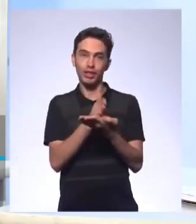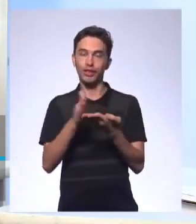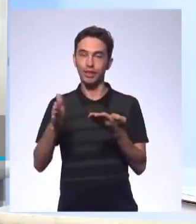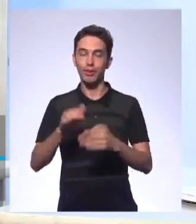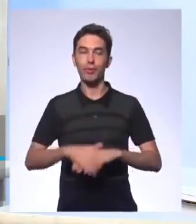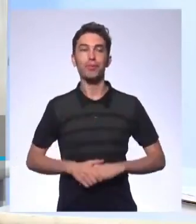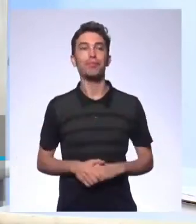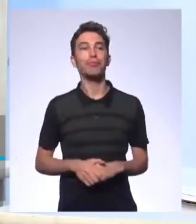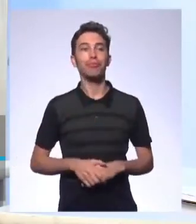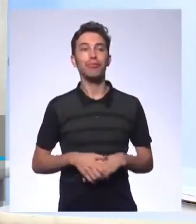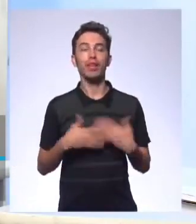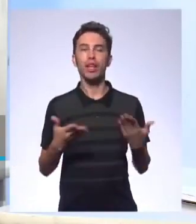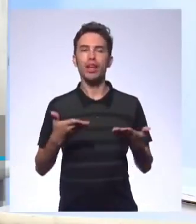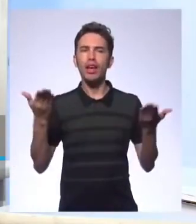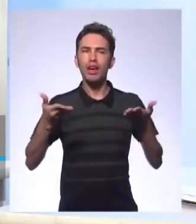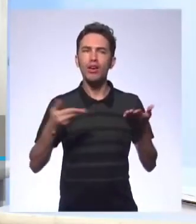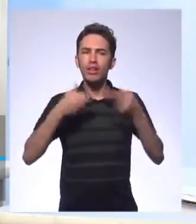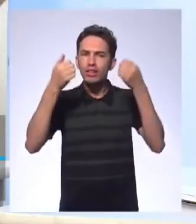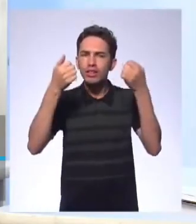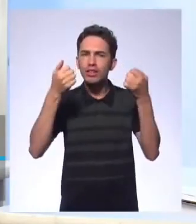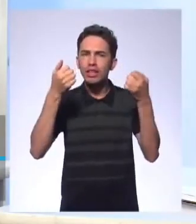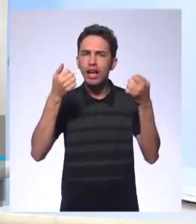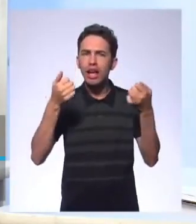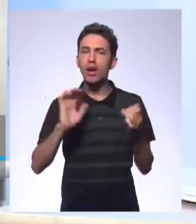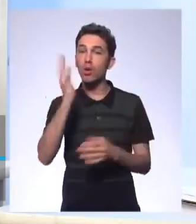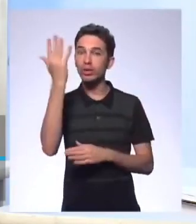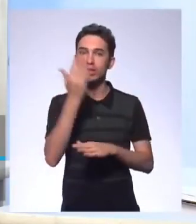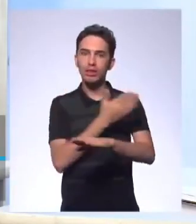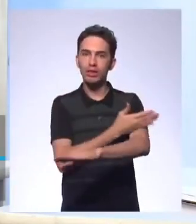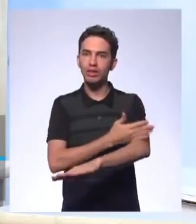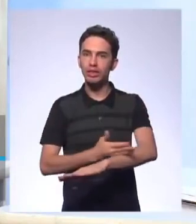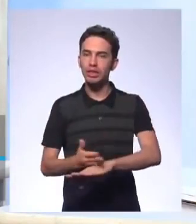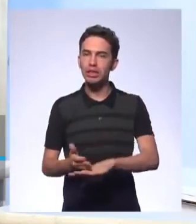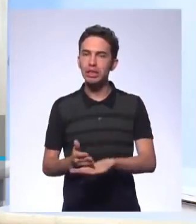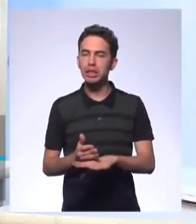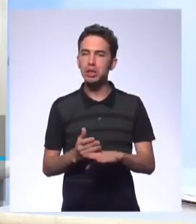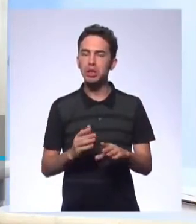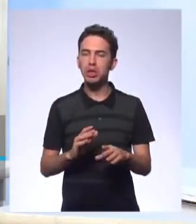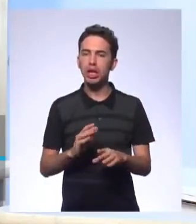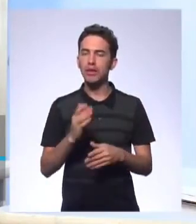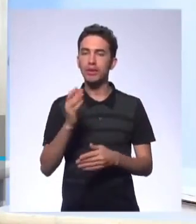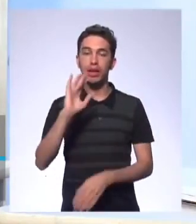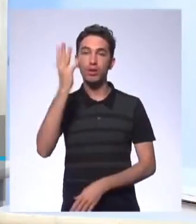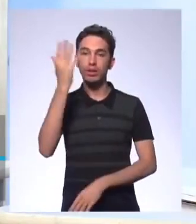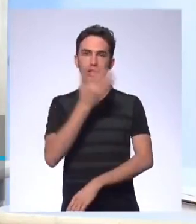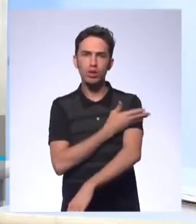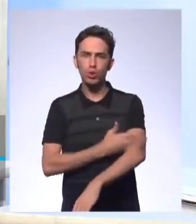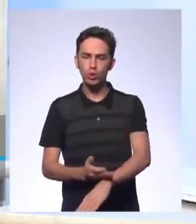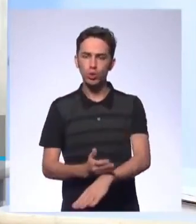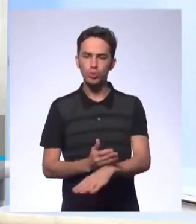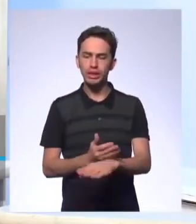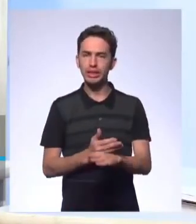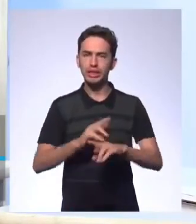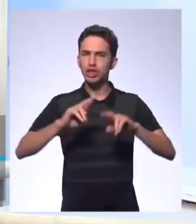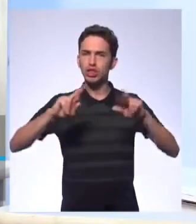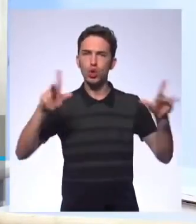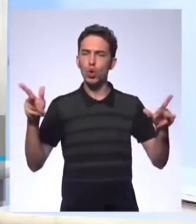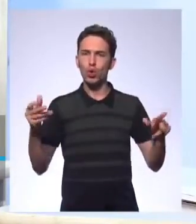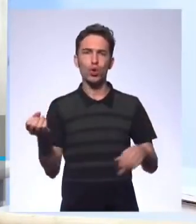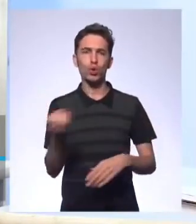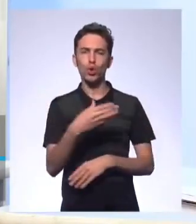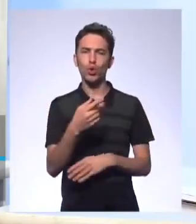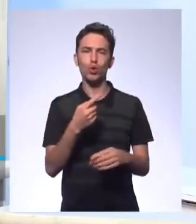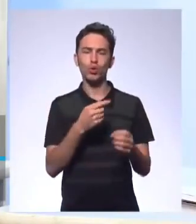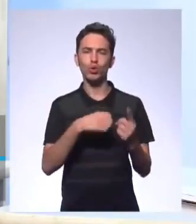por que isso está acontecendo, gente? Ó, bárbaros invadindo. O Império Romano do Ocidente está lá,